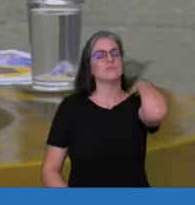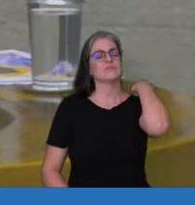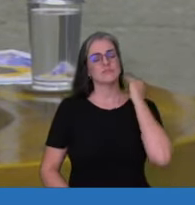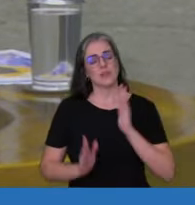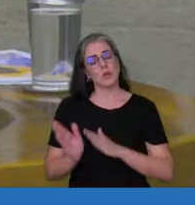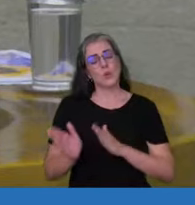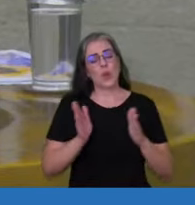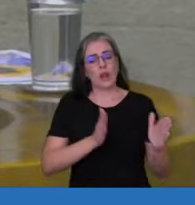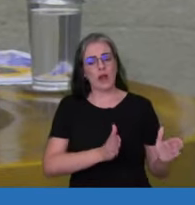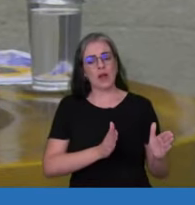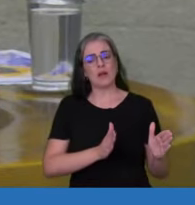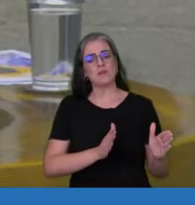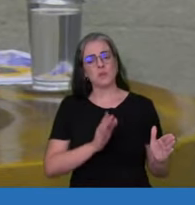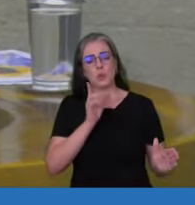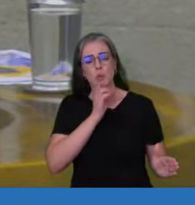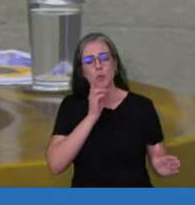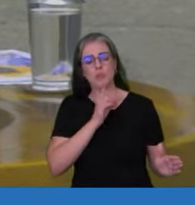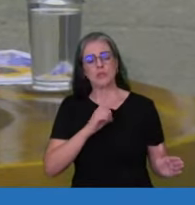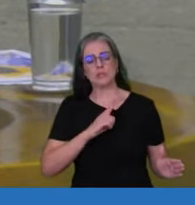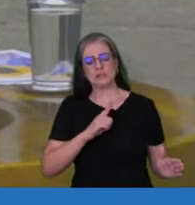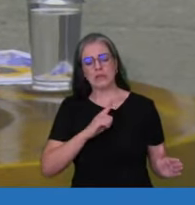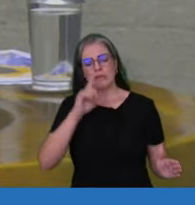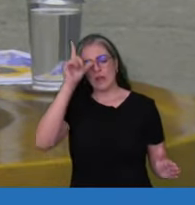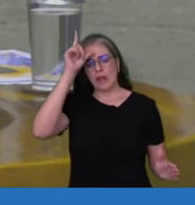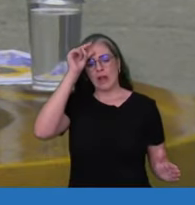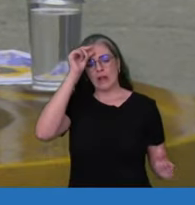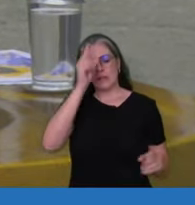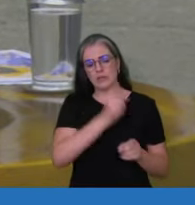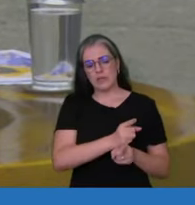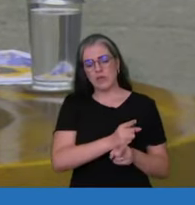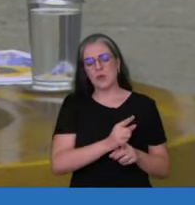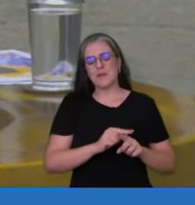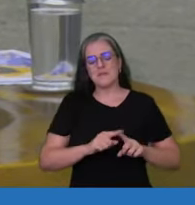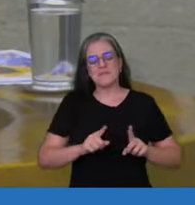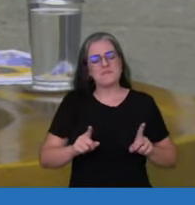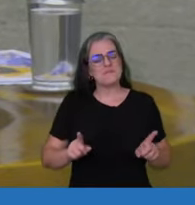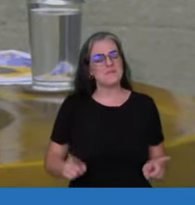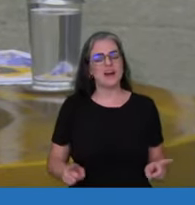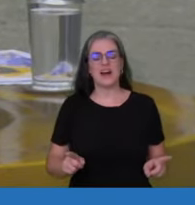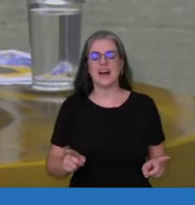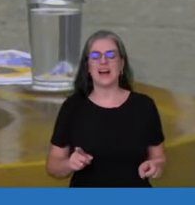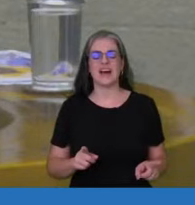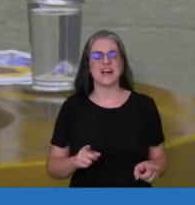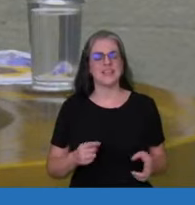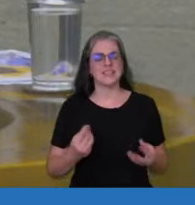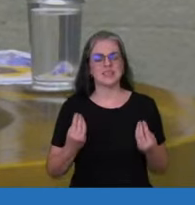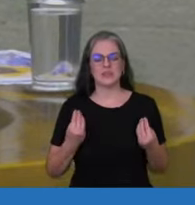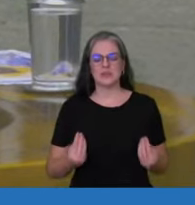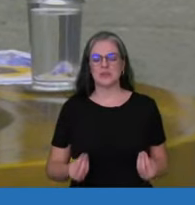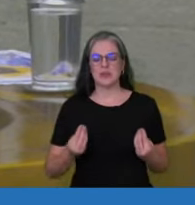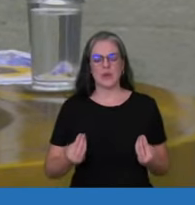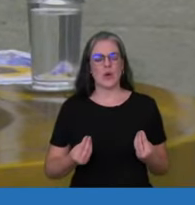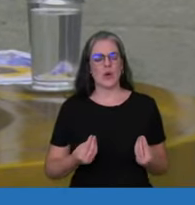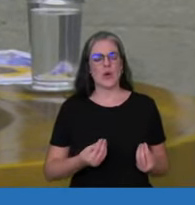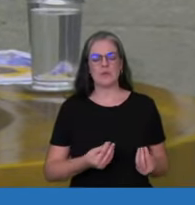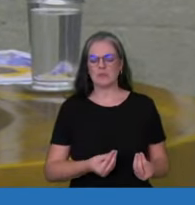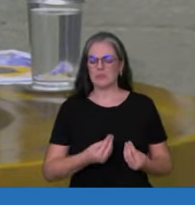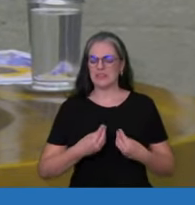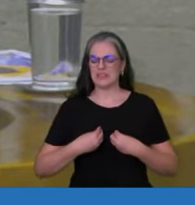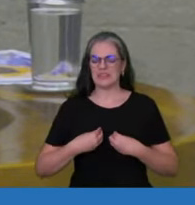chega um sentimento de alívio, por outro, os desfechos dessa investigação nos traz